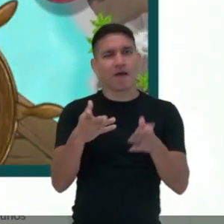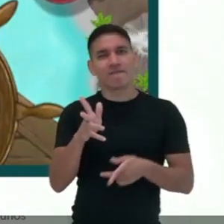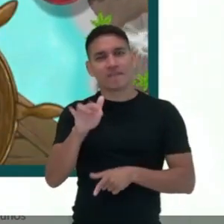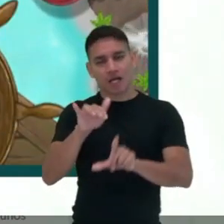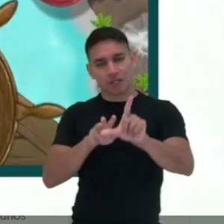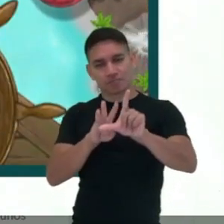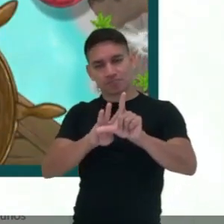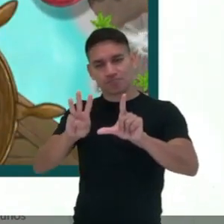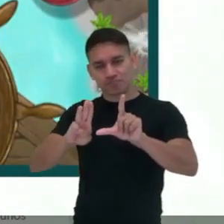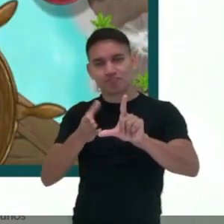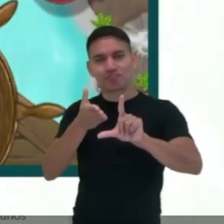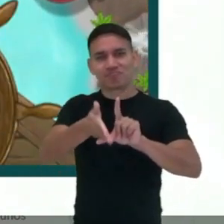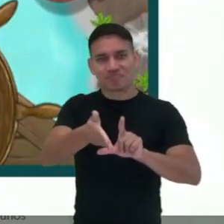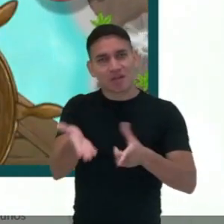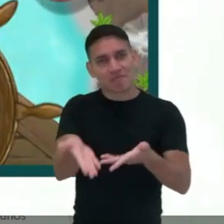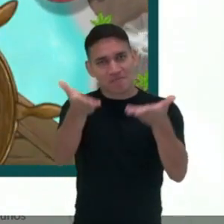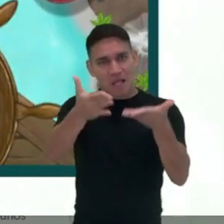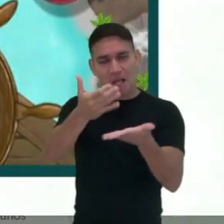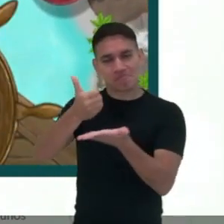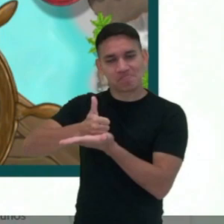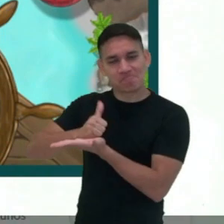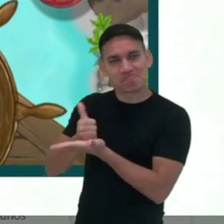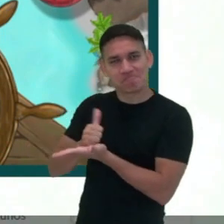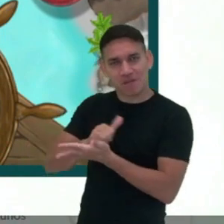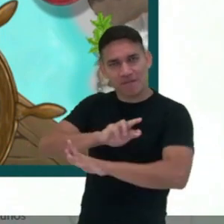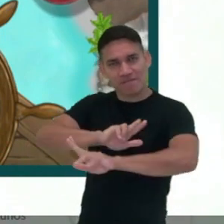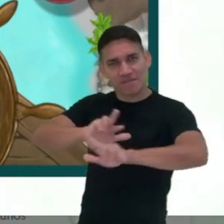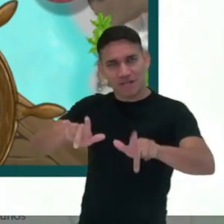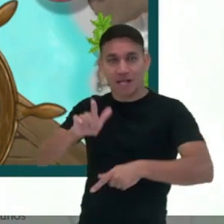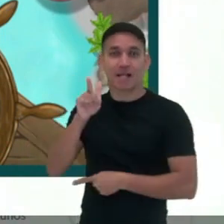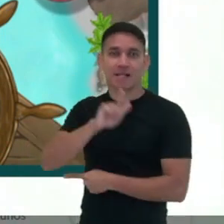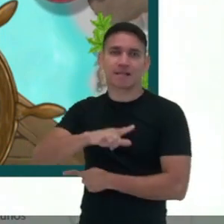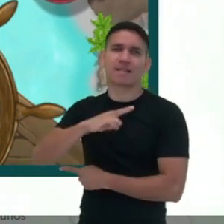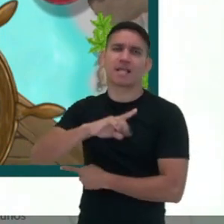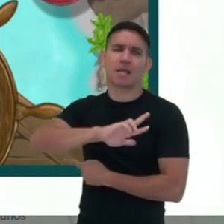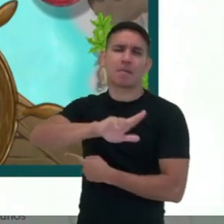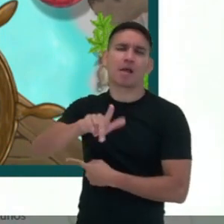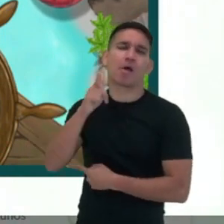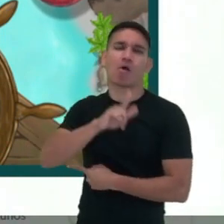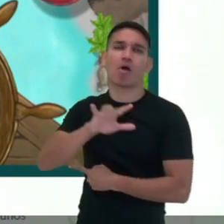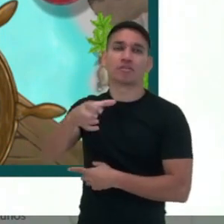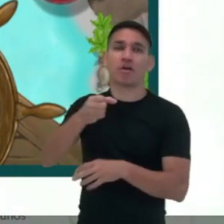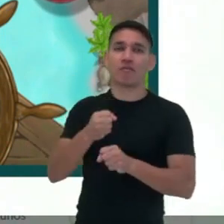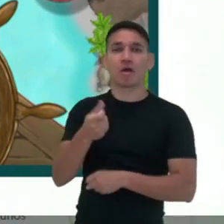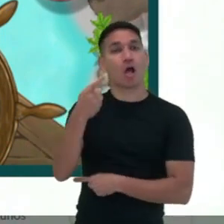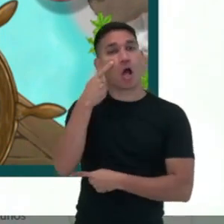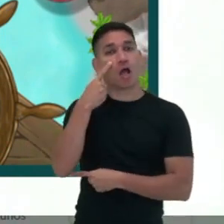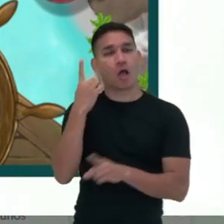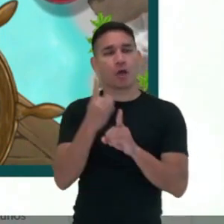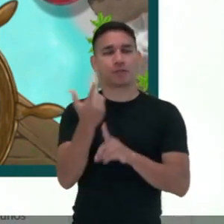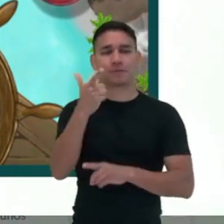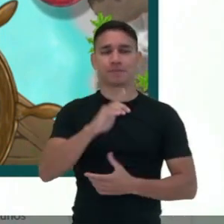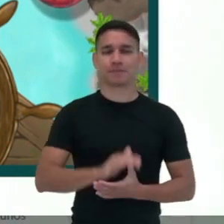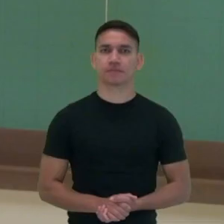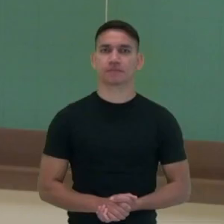lá, entre e jogue mais um pouquinho. Tem outros ainda ali para estar resgatando, tá bom? A gente já se vê ali na